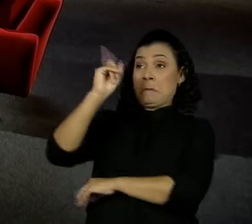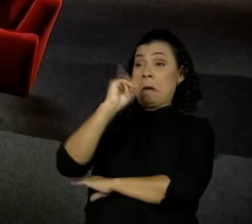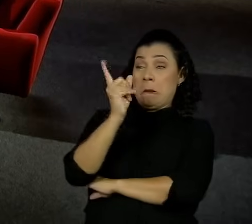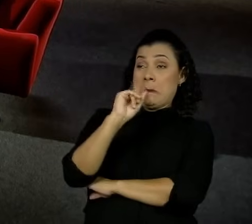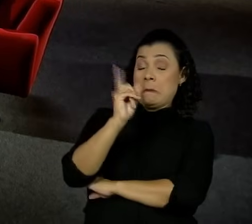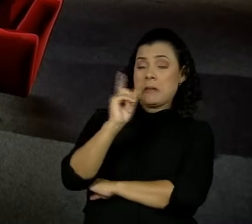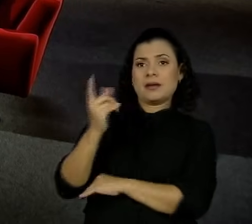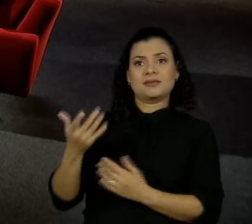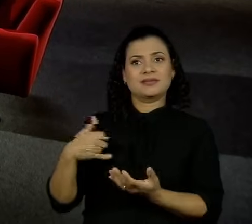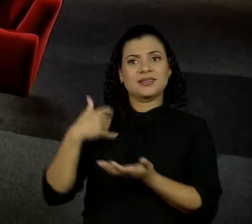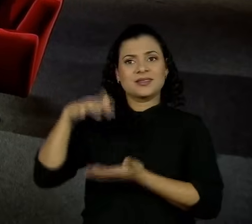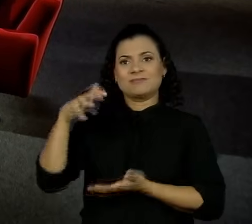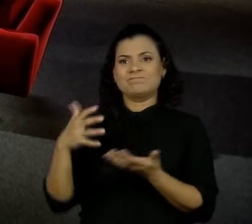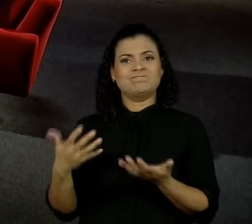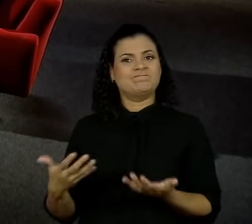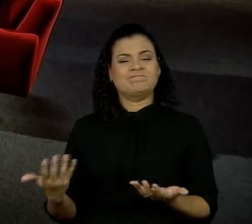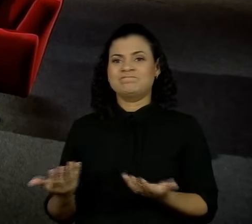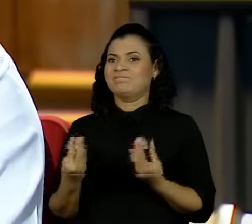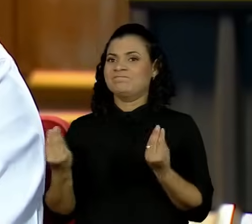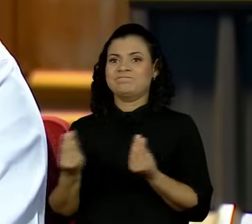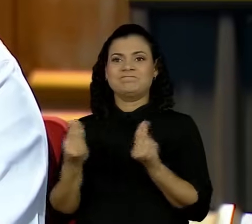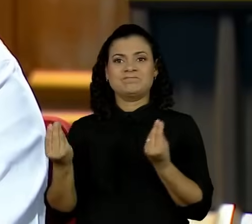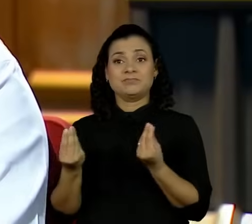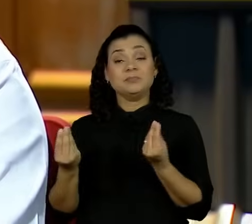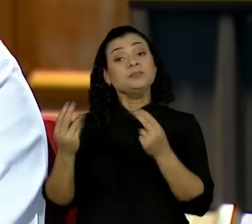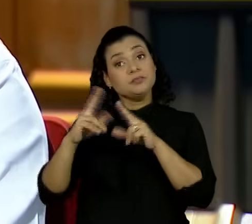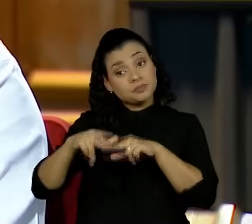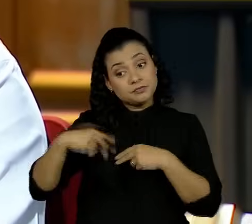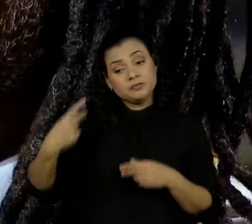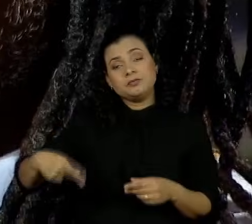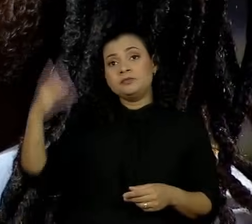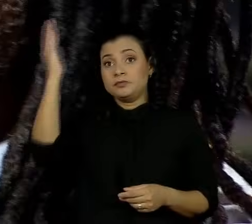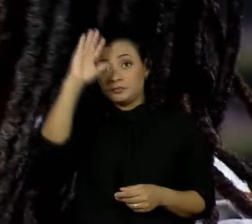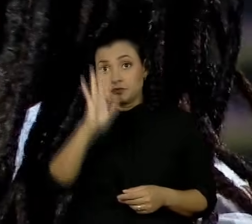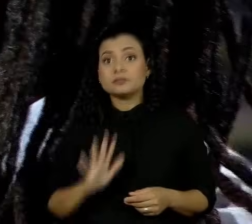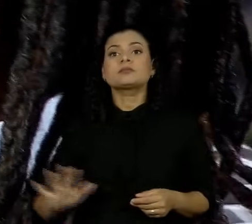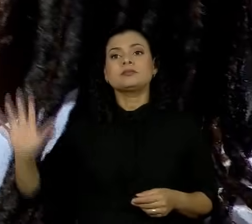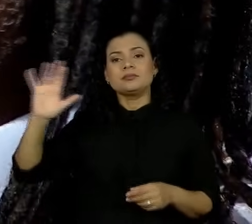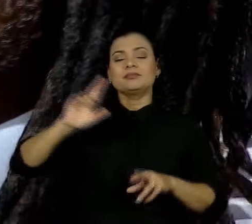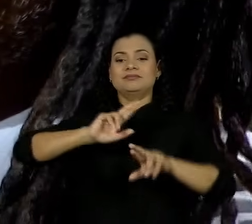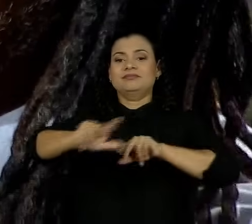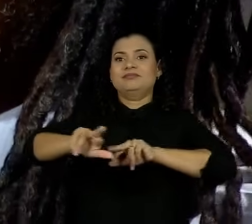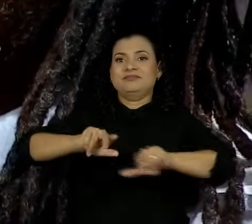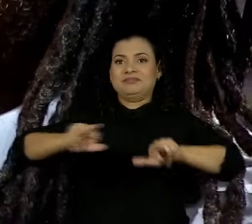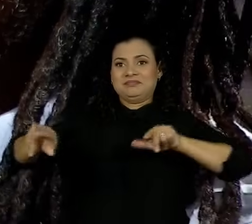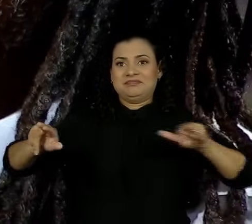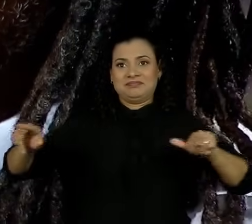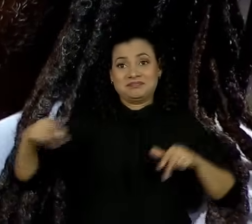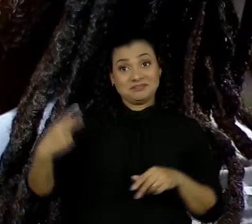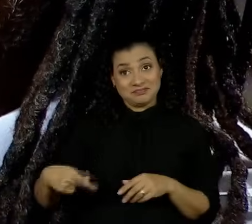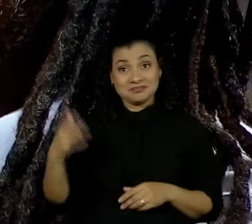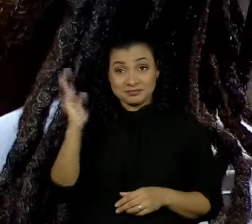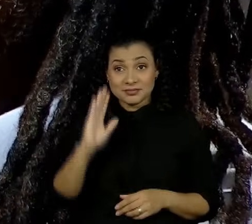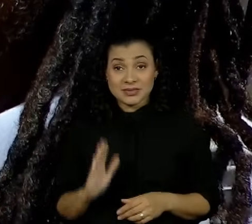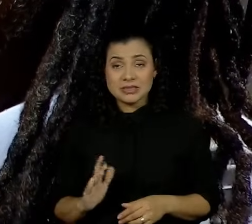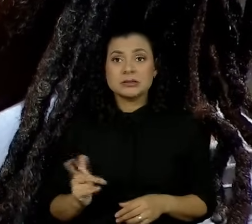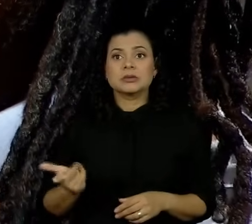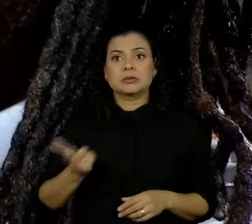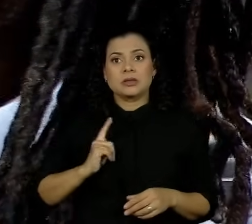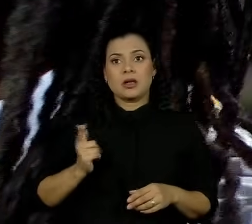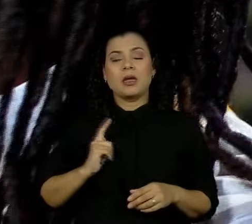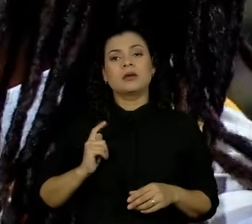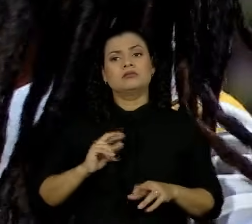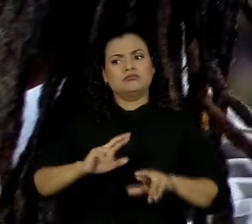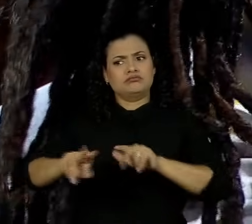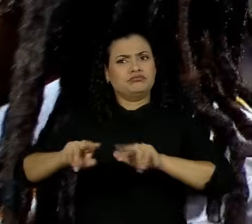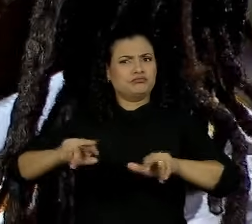só, coisas simples. E eu acho que pensando o Brasil, né, com essa diversidade que nós temos dos